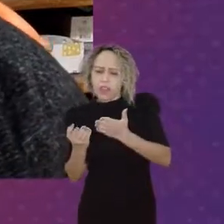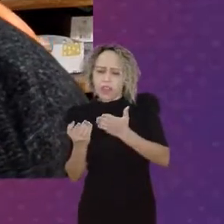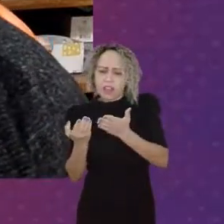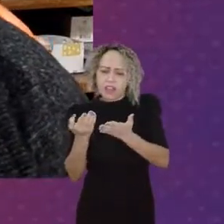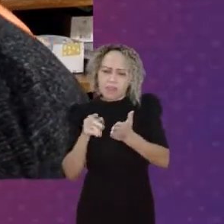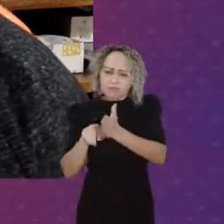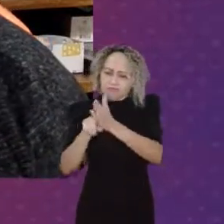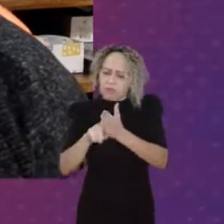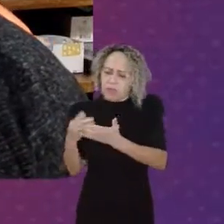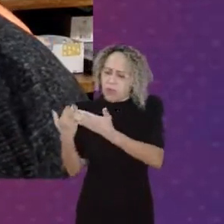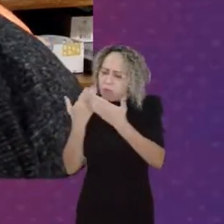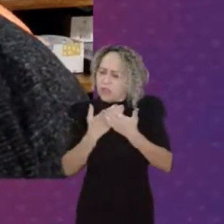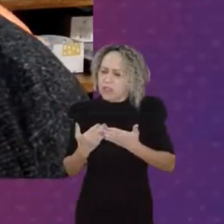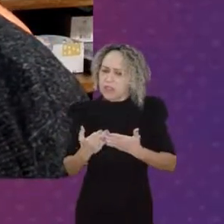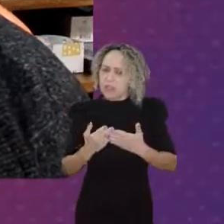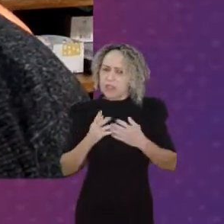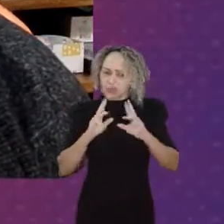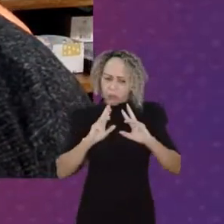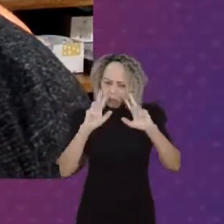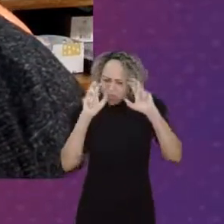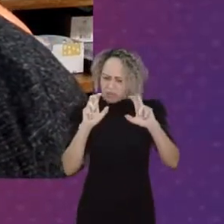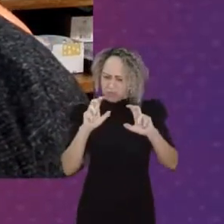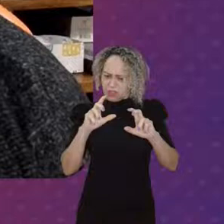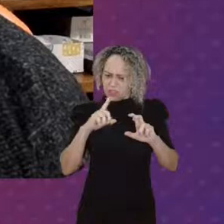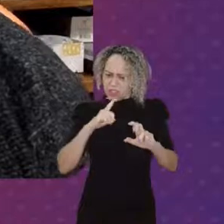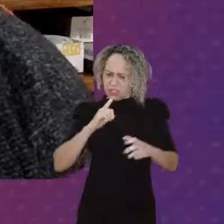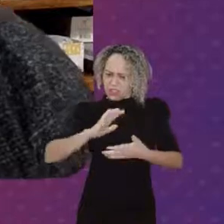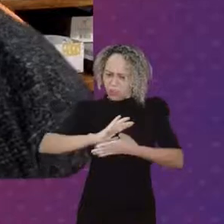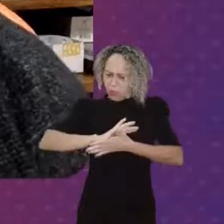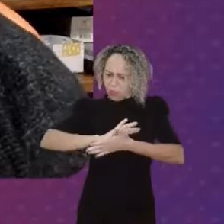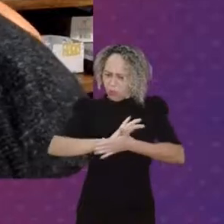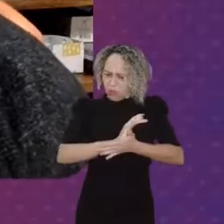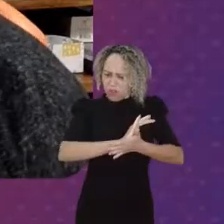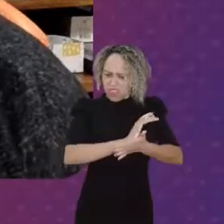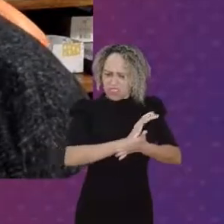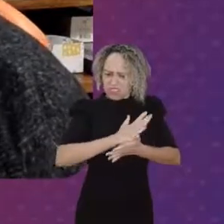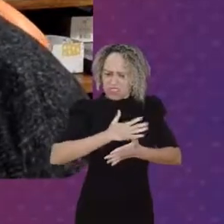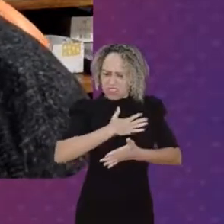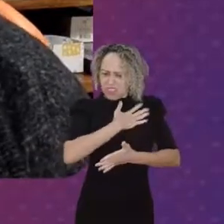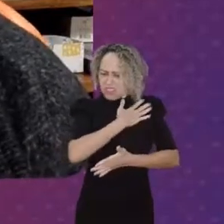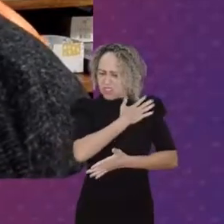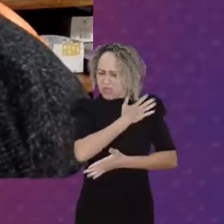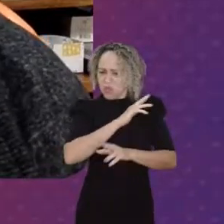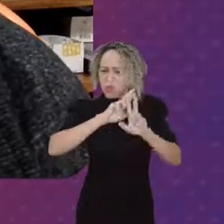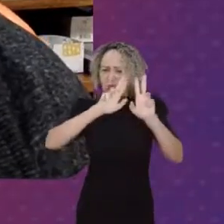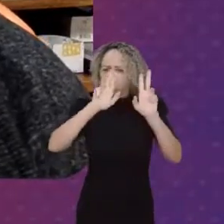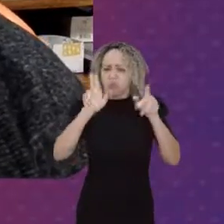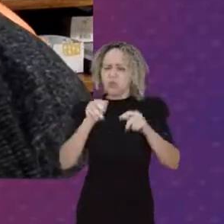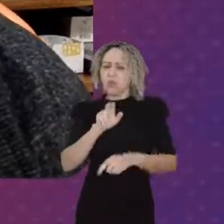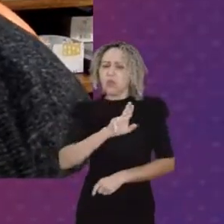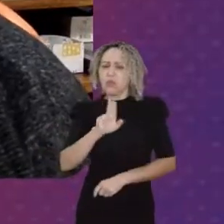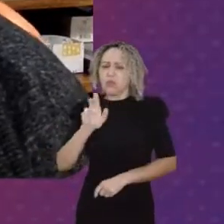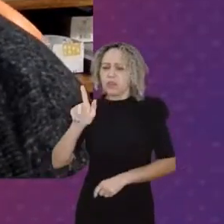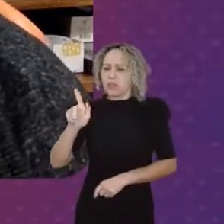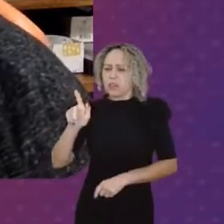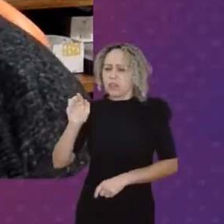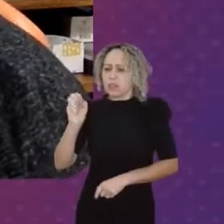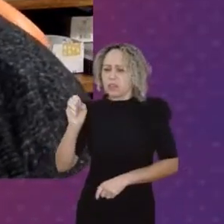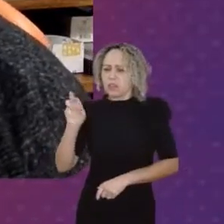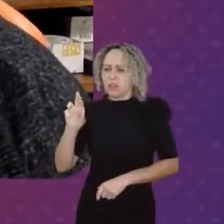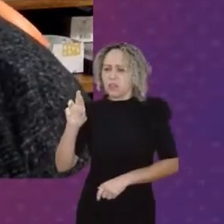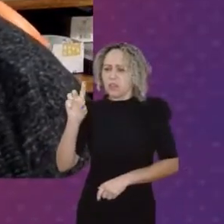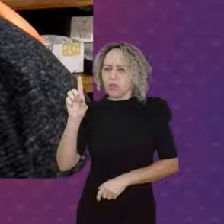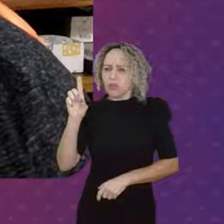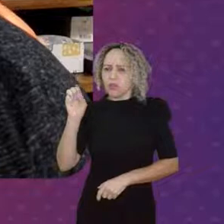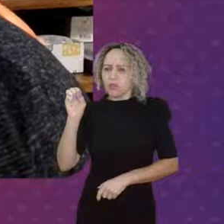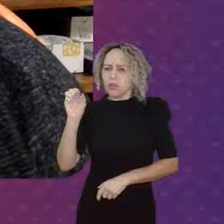dei conta de que havia um preconceito, havia um negócio chamado gordofobia. E isso mudou minha vida completamente,